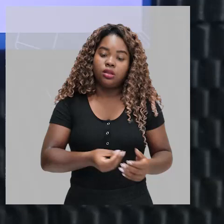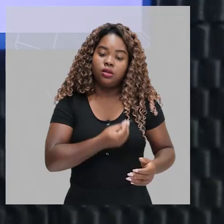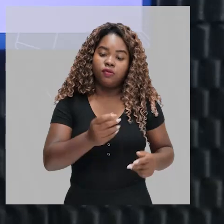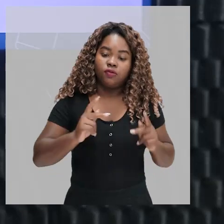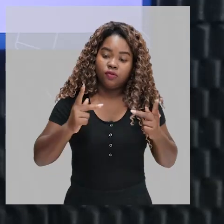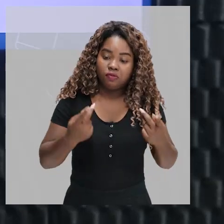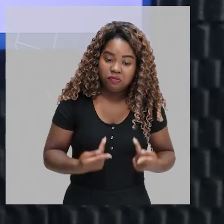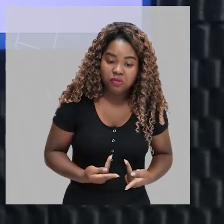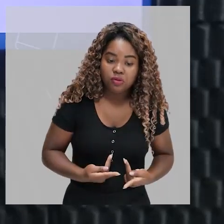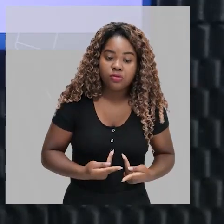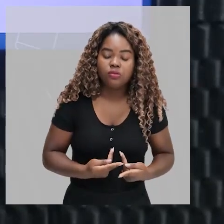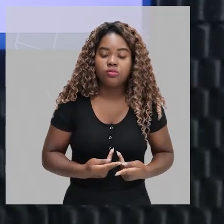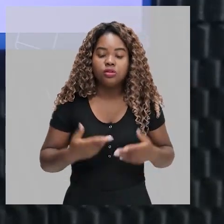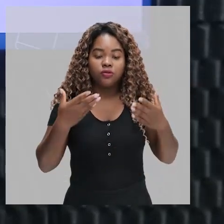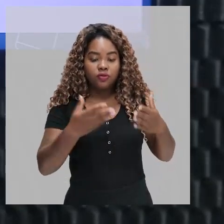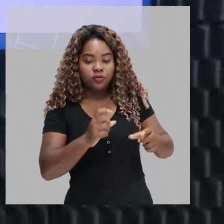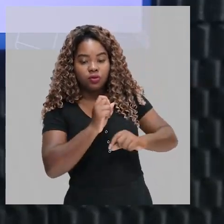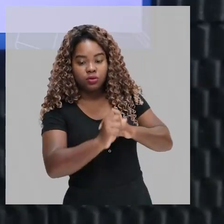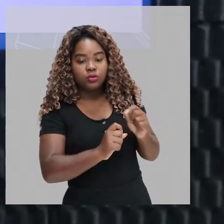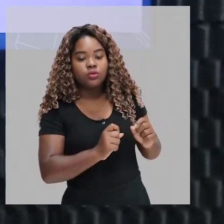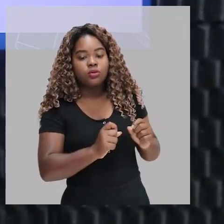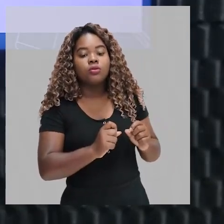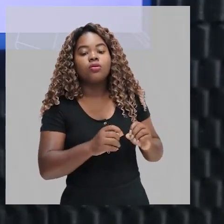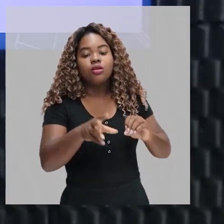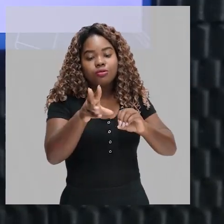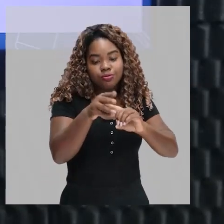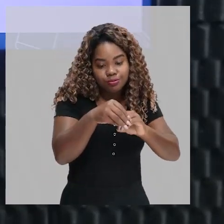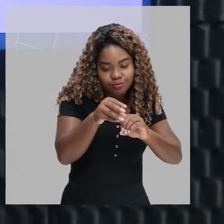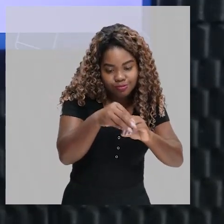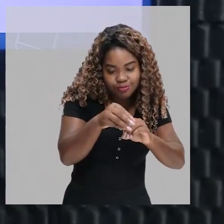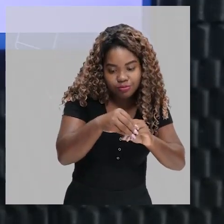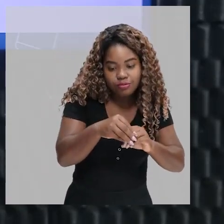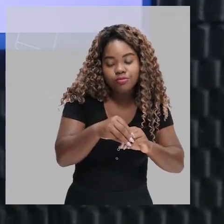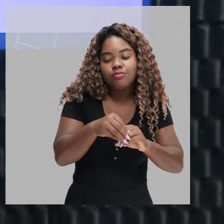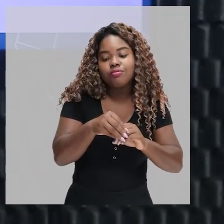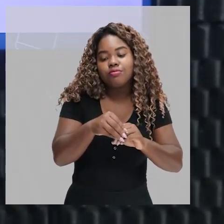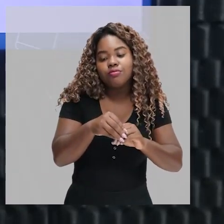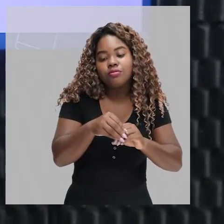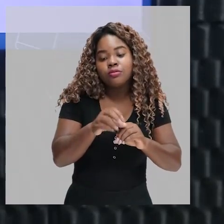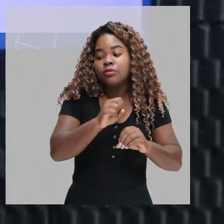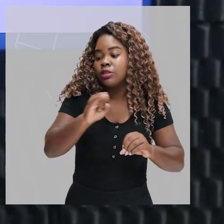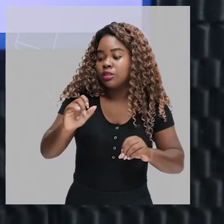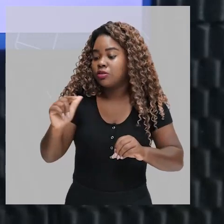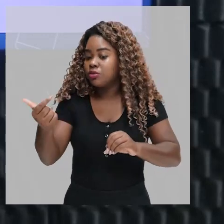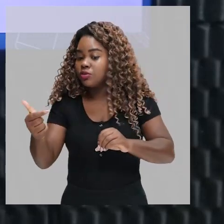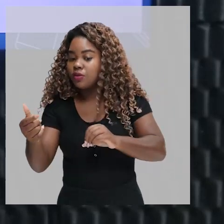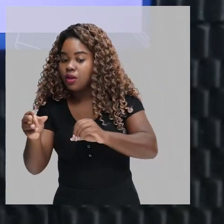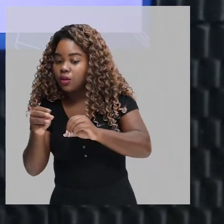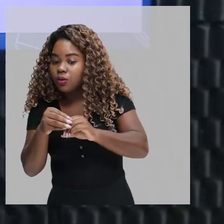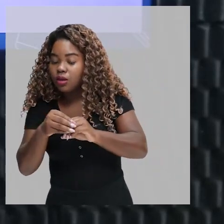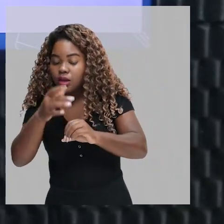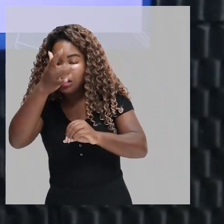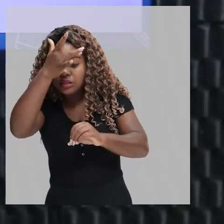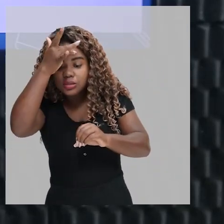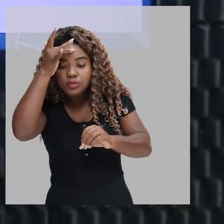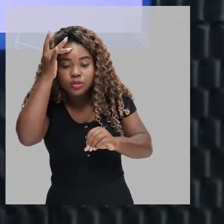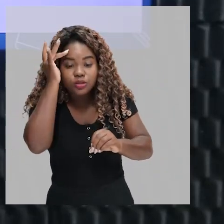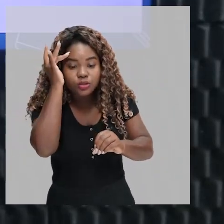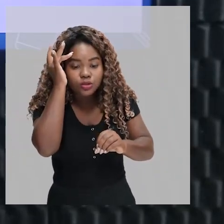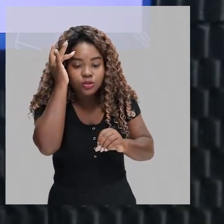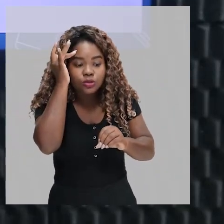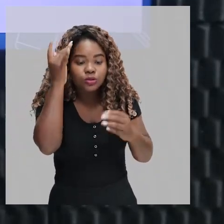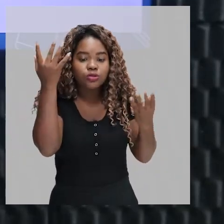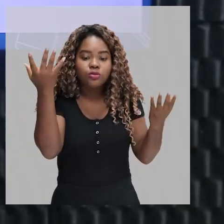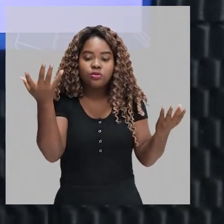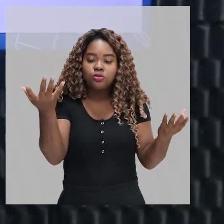Isso é verdade o progresso está atrelado ao conhecimento sem conhecimento as pessoas ficam